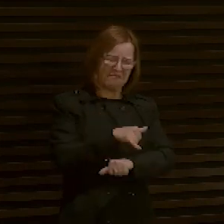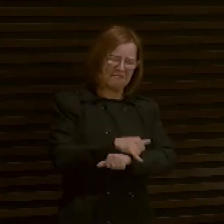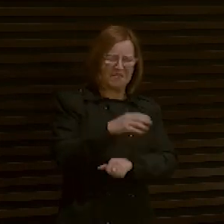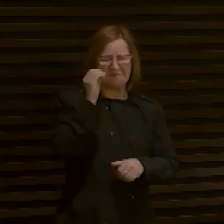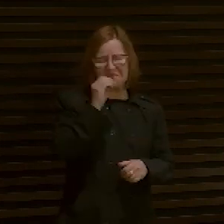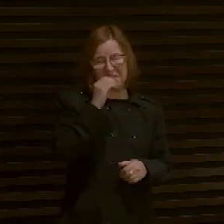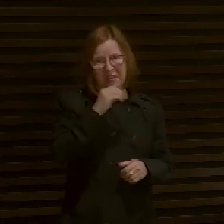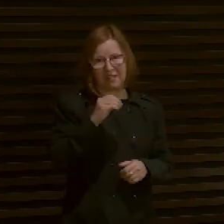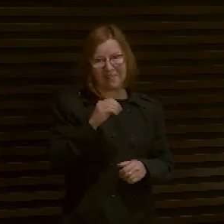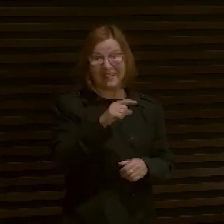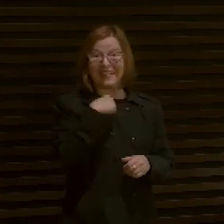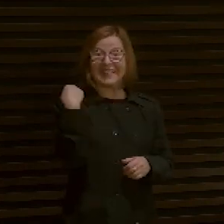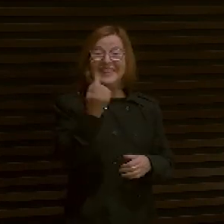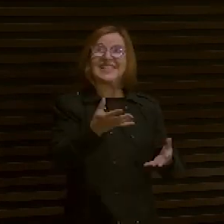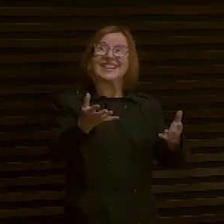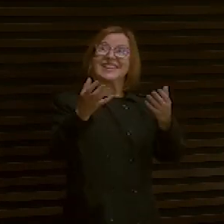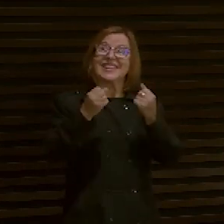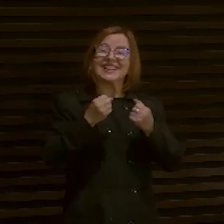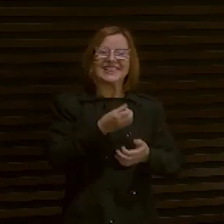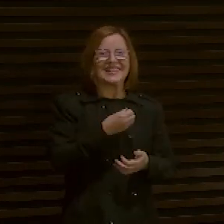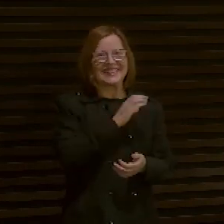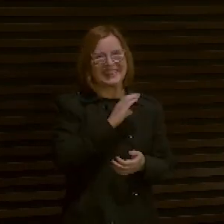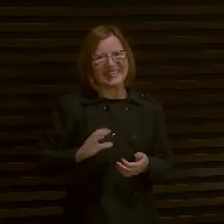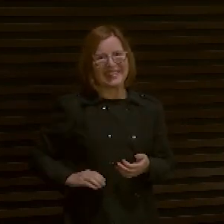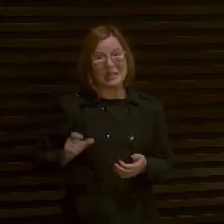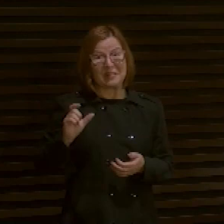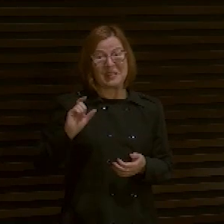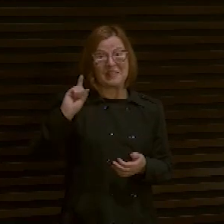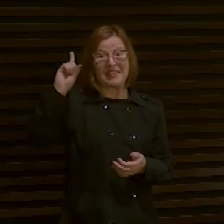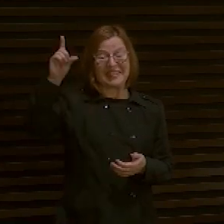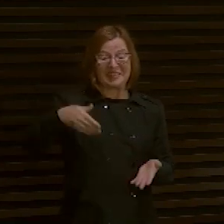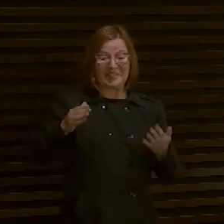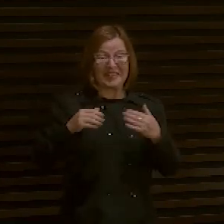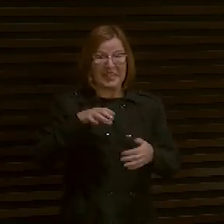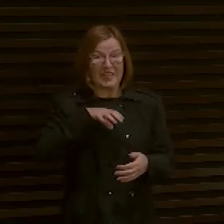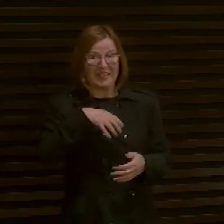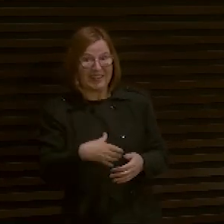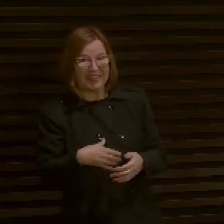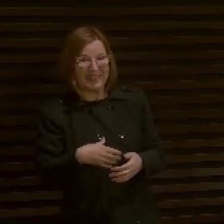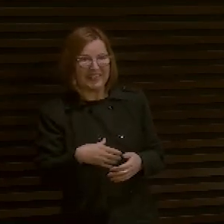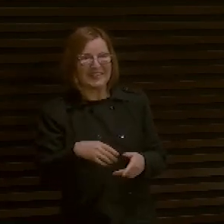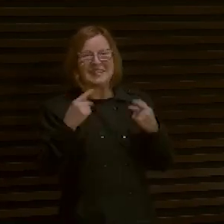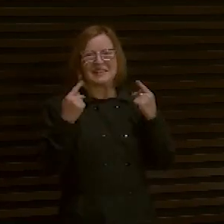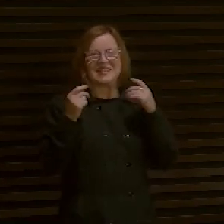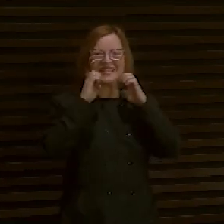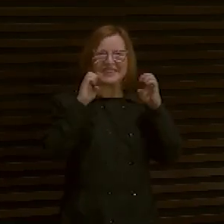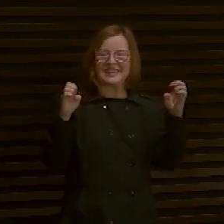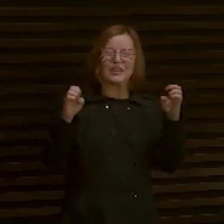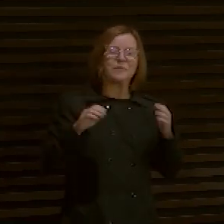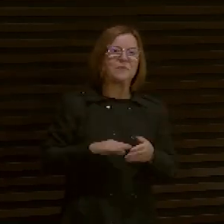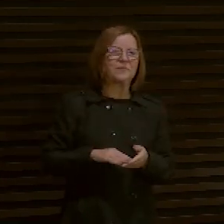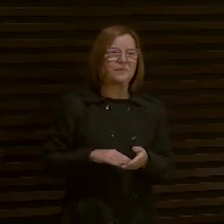nós que recebemos a vida de Cristo, a palavra nos encoraja a falarmos do Evangelho. Gostaria que os irmãos